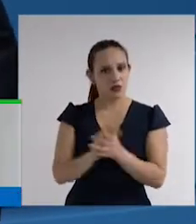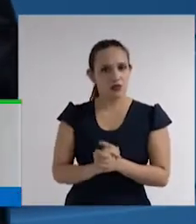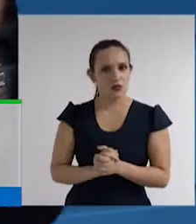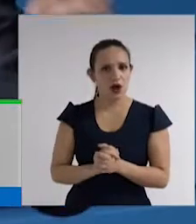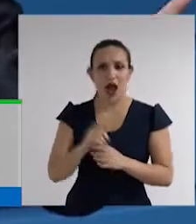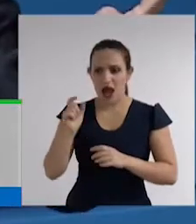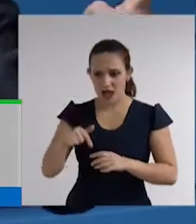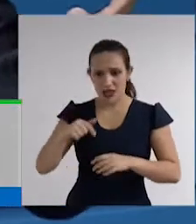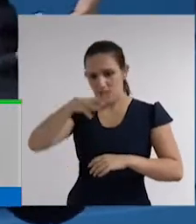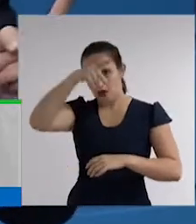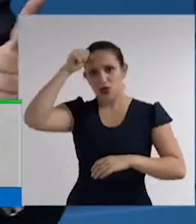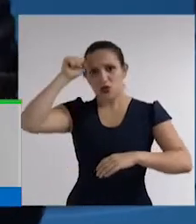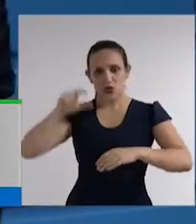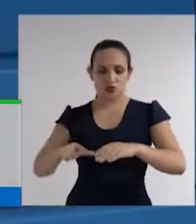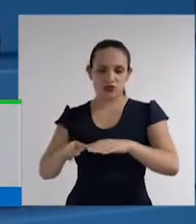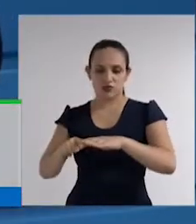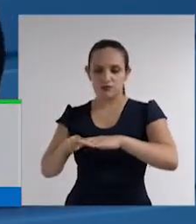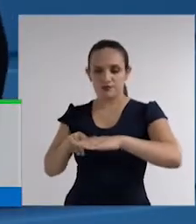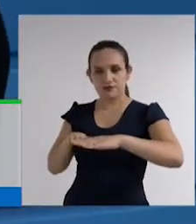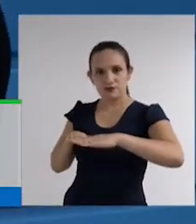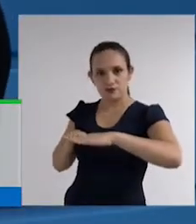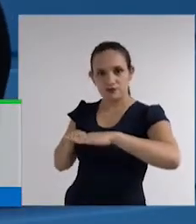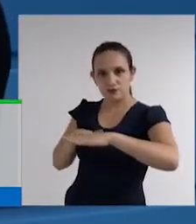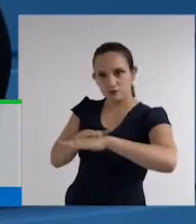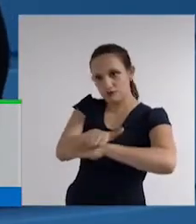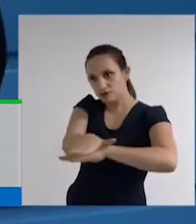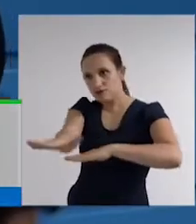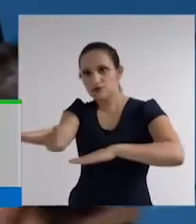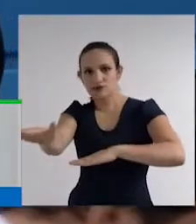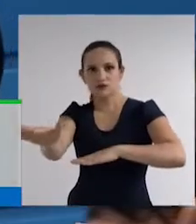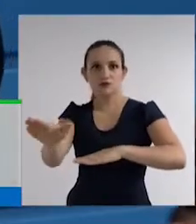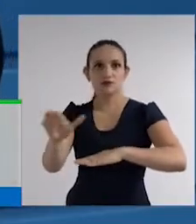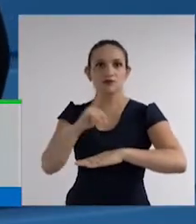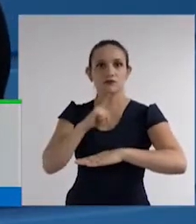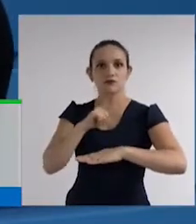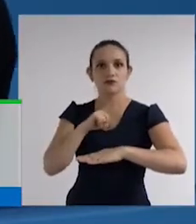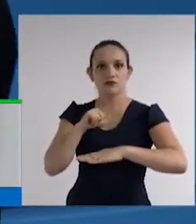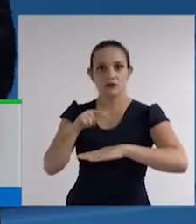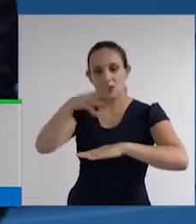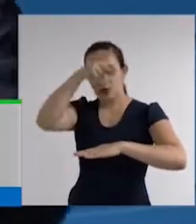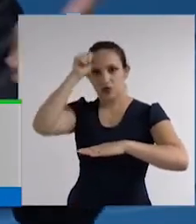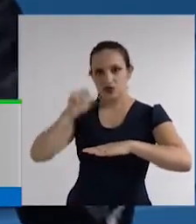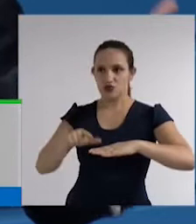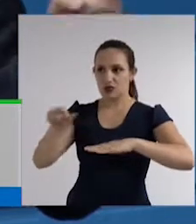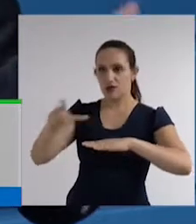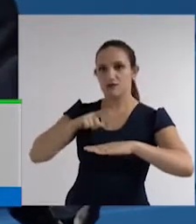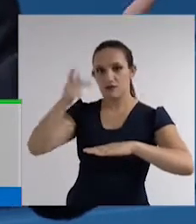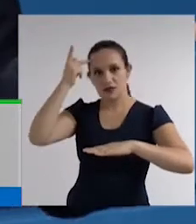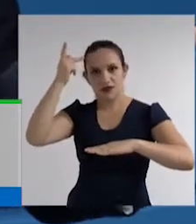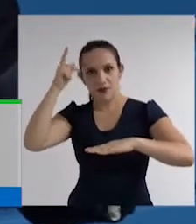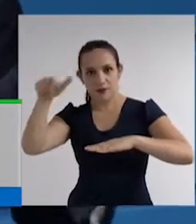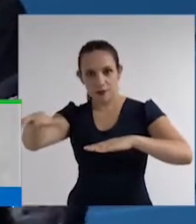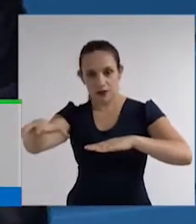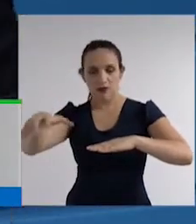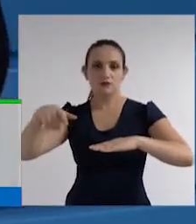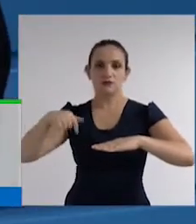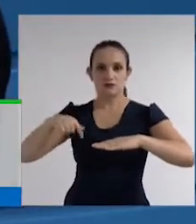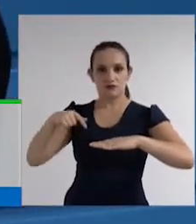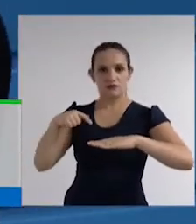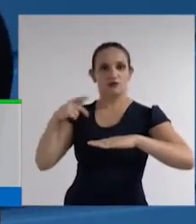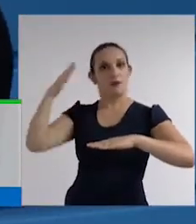caminhoneiros. Quem vem do Paraná e São Paulo, eles aumentam 1.000 litros a mais. Os postos do Paraná e de São